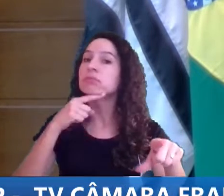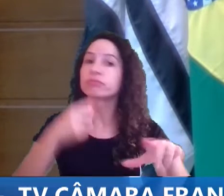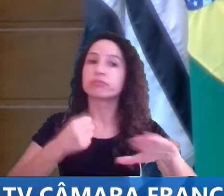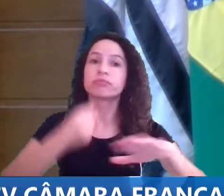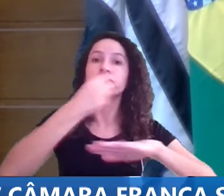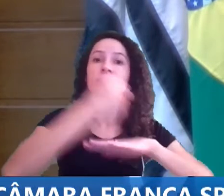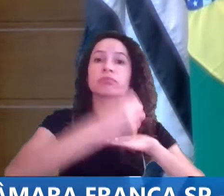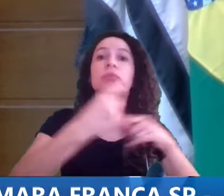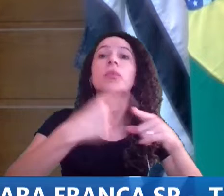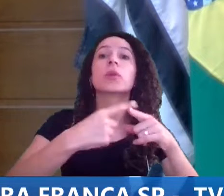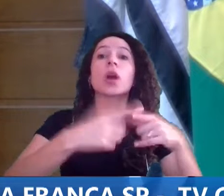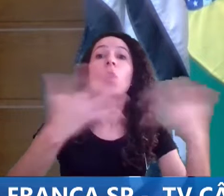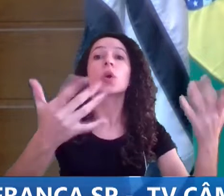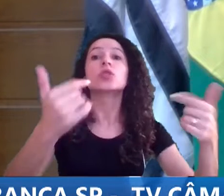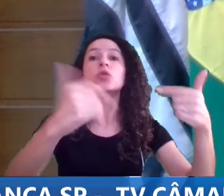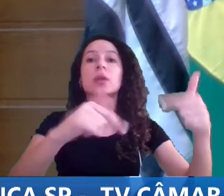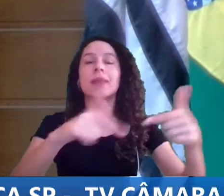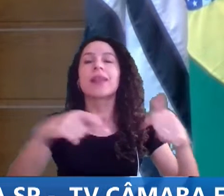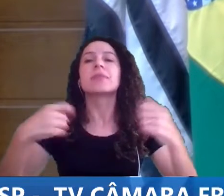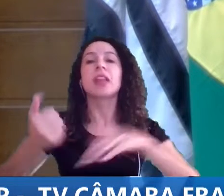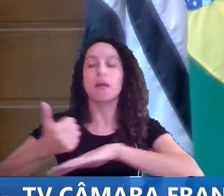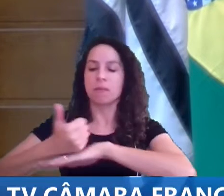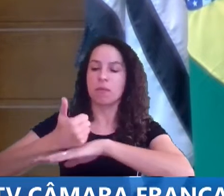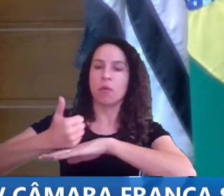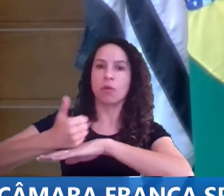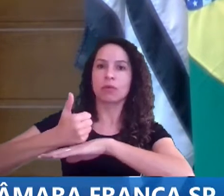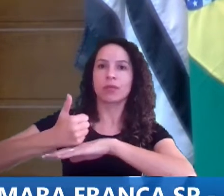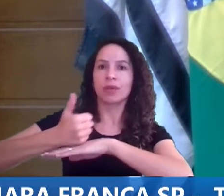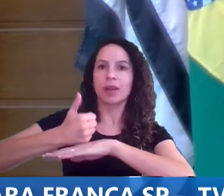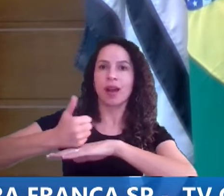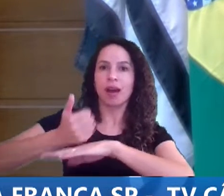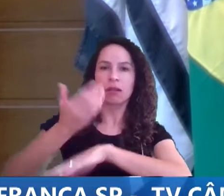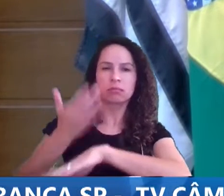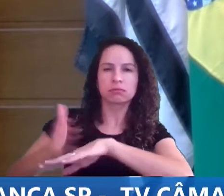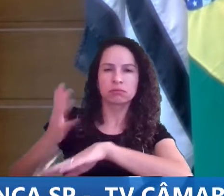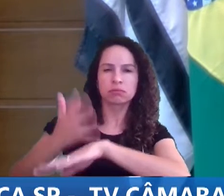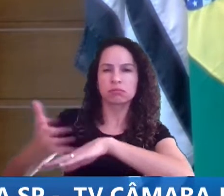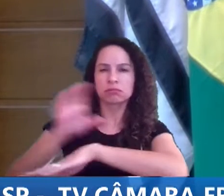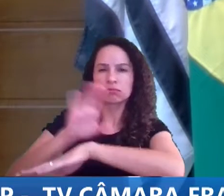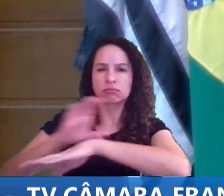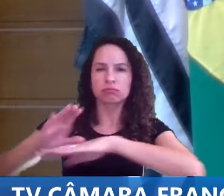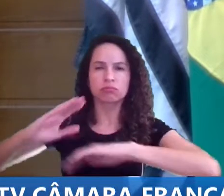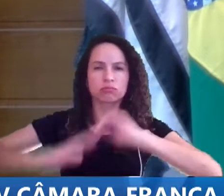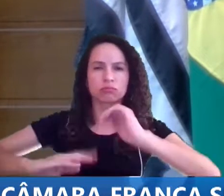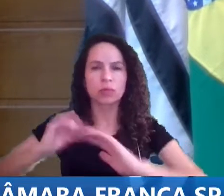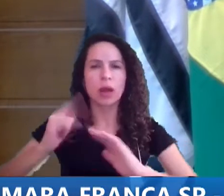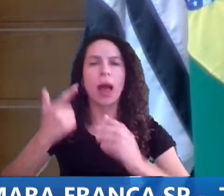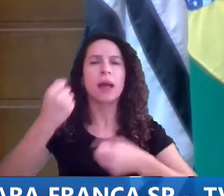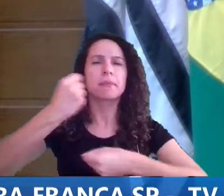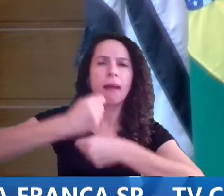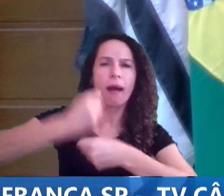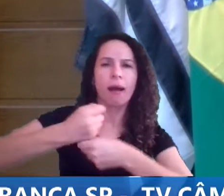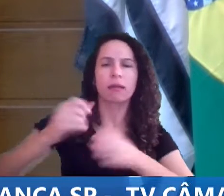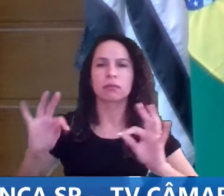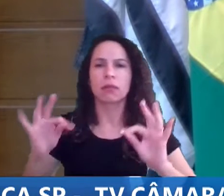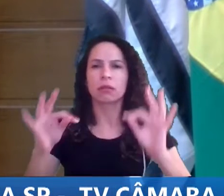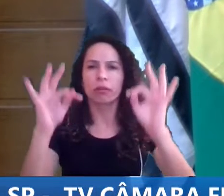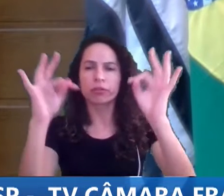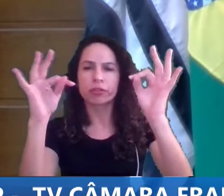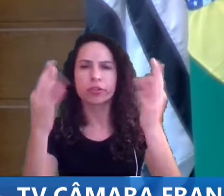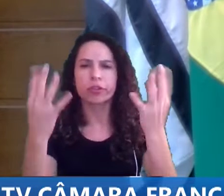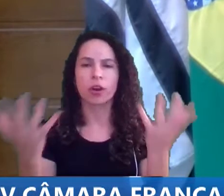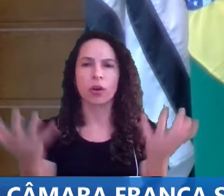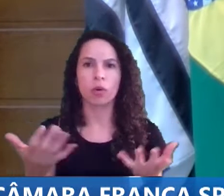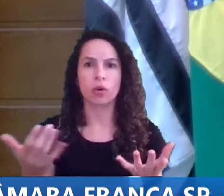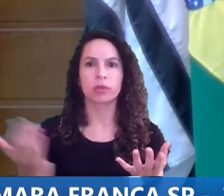trabalho hoje exige profissionalização. As máquinas, as tecnologias que a princípio se iniciaram